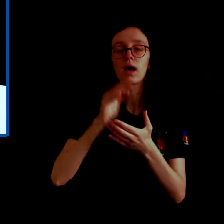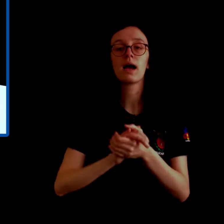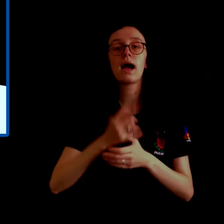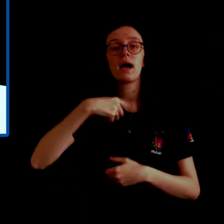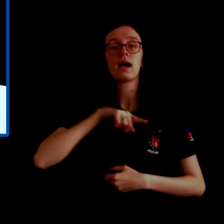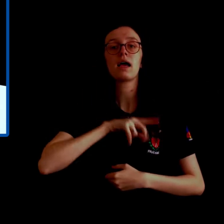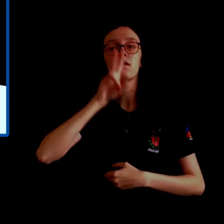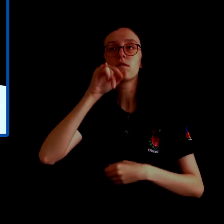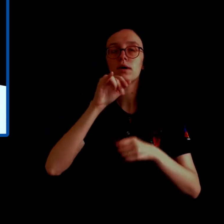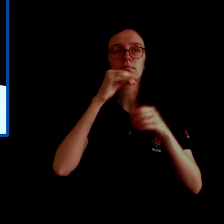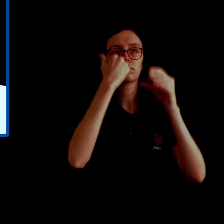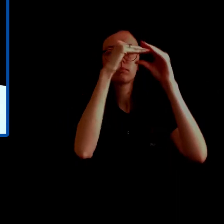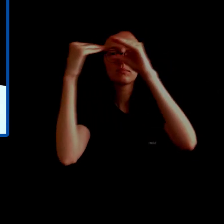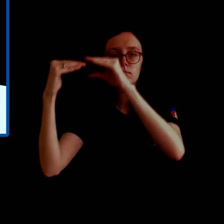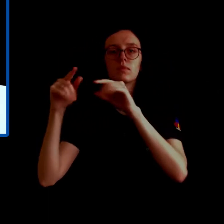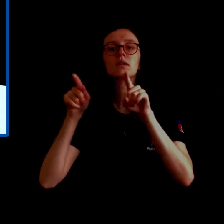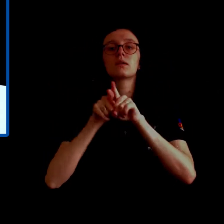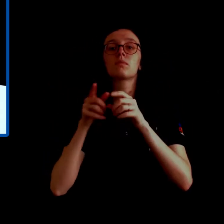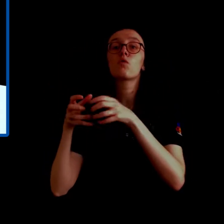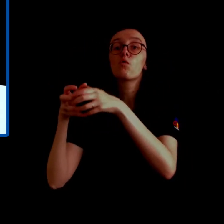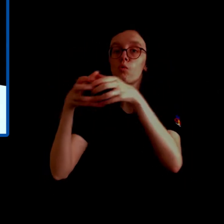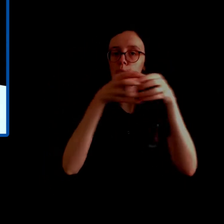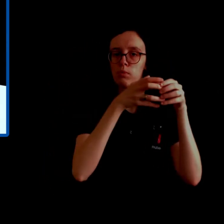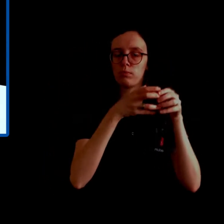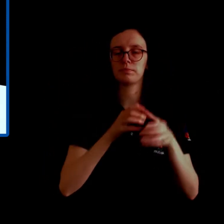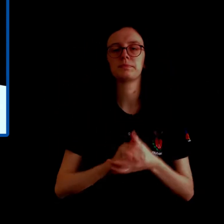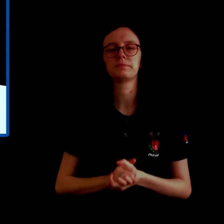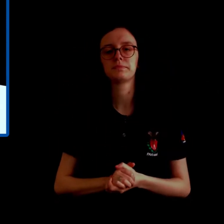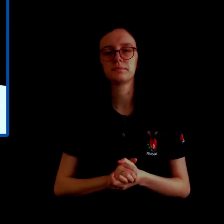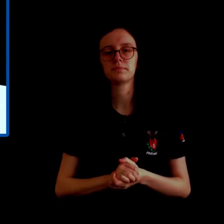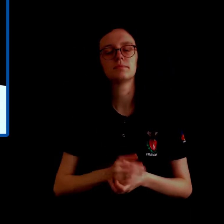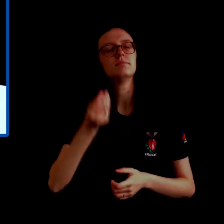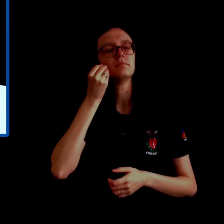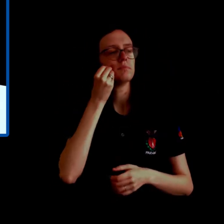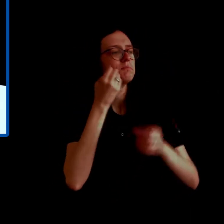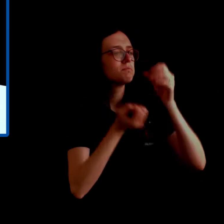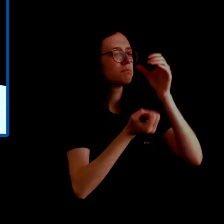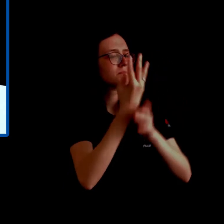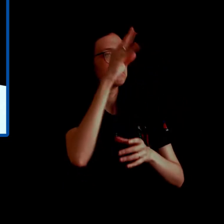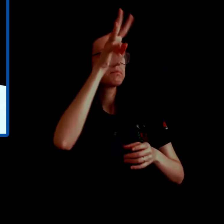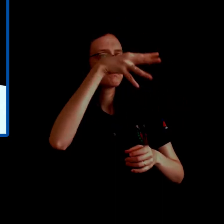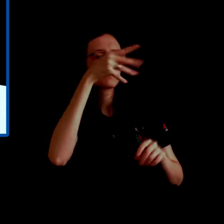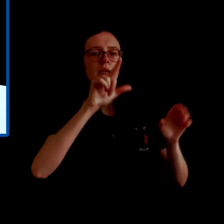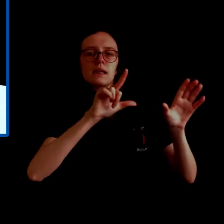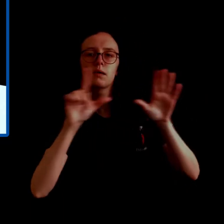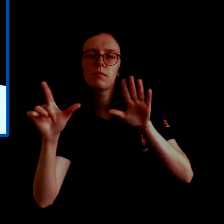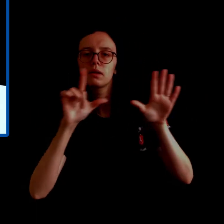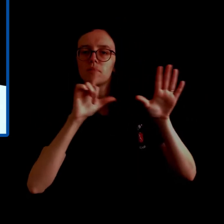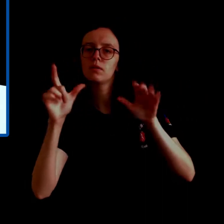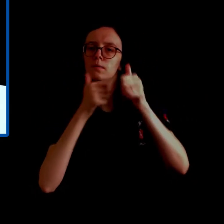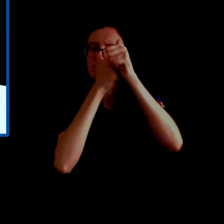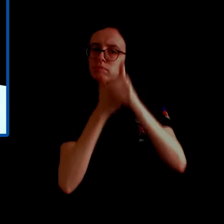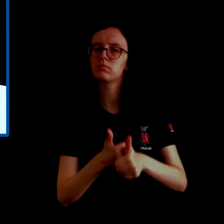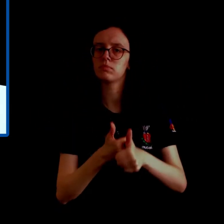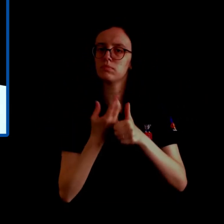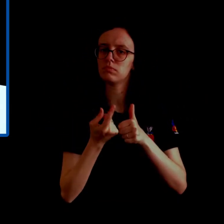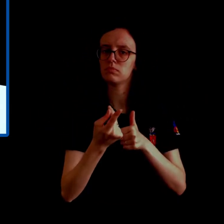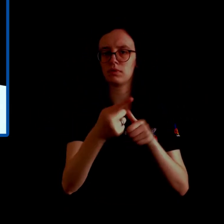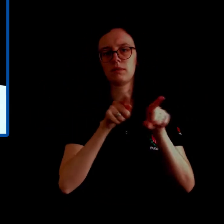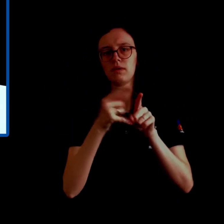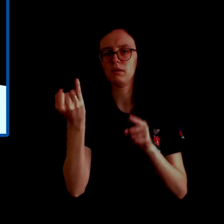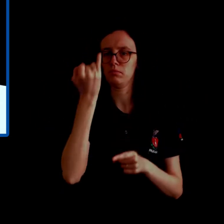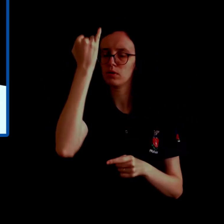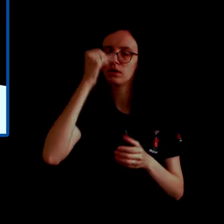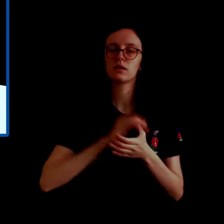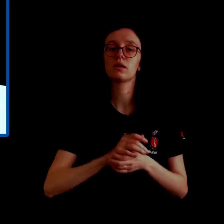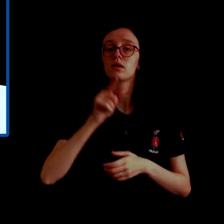vai disparando também nos grupos. Isso. E aí a gente vai tentar criar um cronograma semanal e que esse cronograma seja fixo também. Então, você sabe